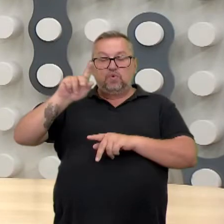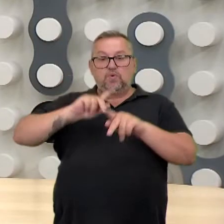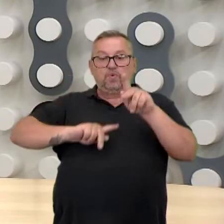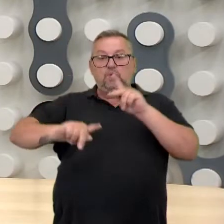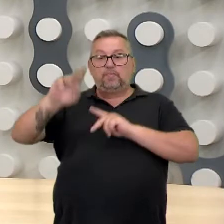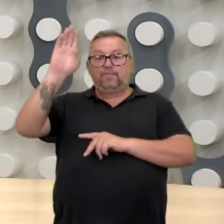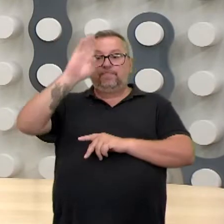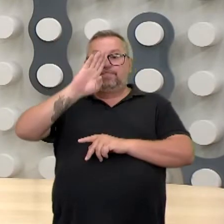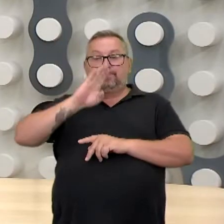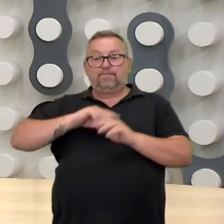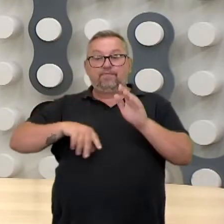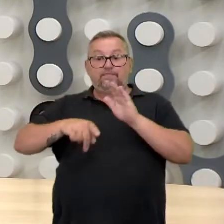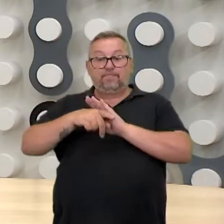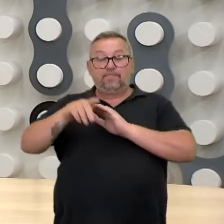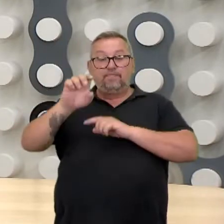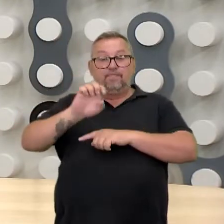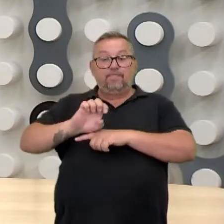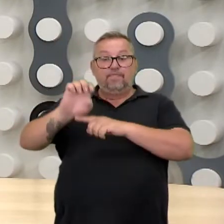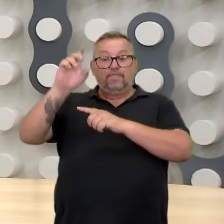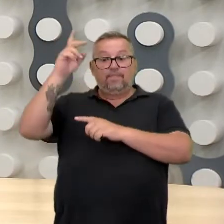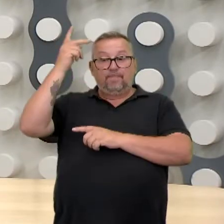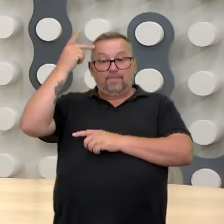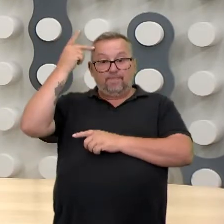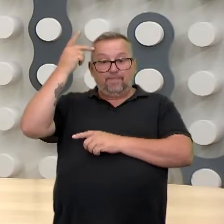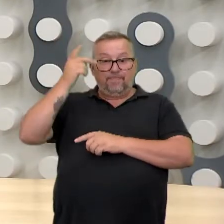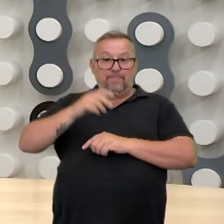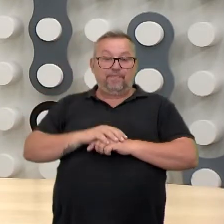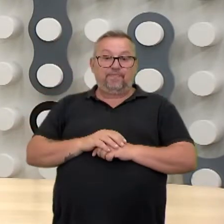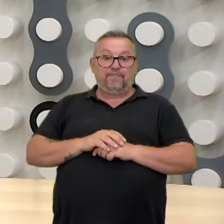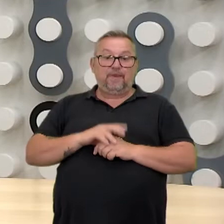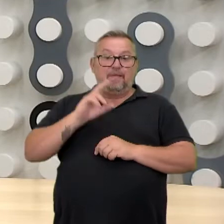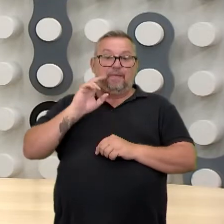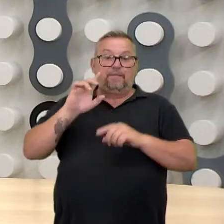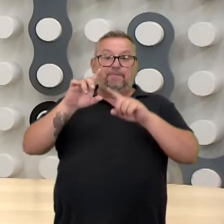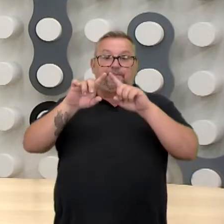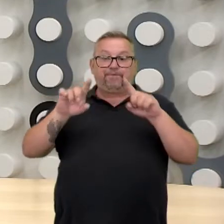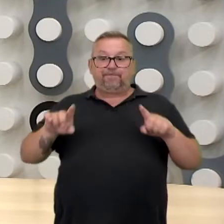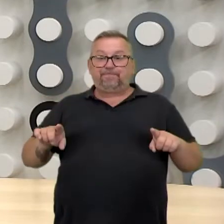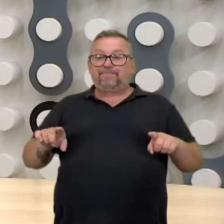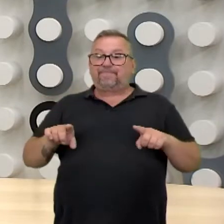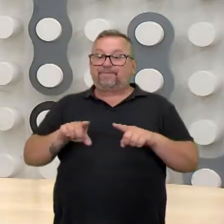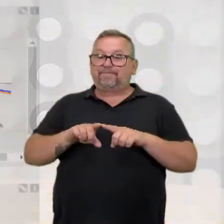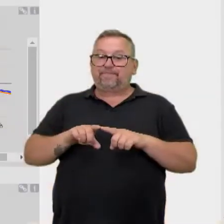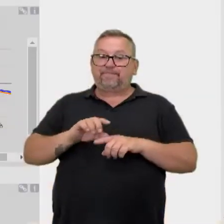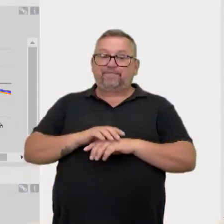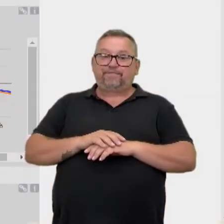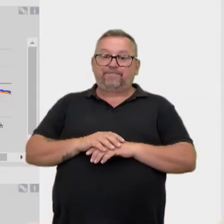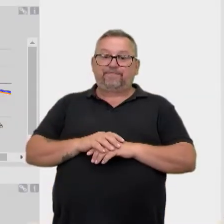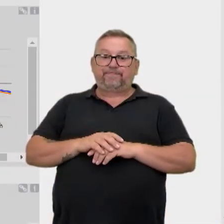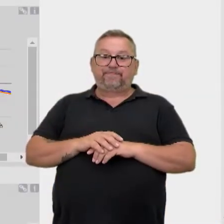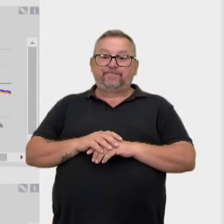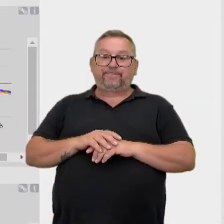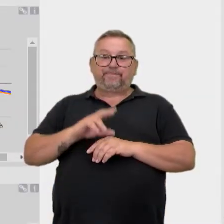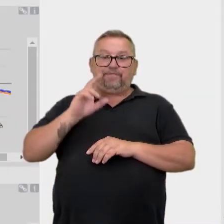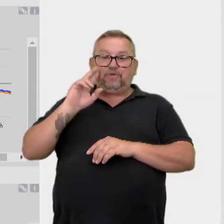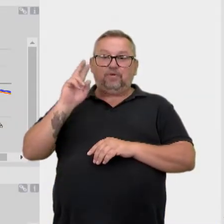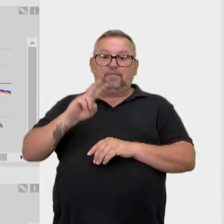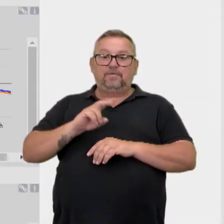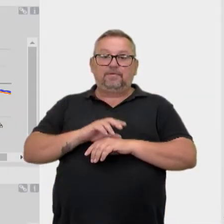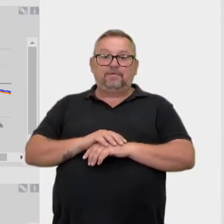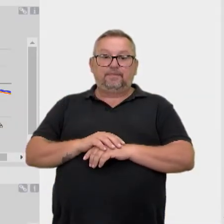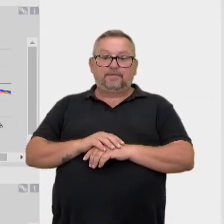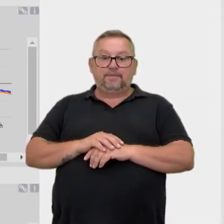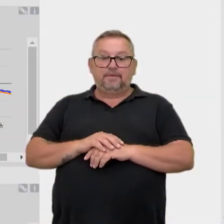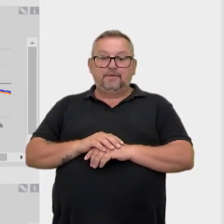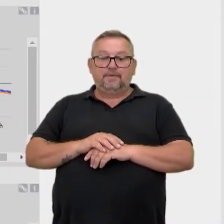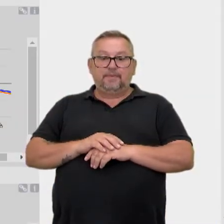em relação ao estado de São Paulo. Vamos lá ver a pirâmide e fazer uma comparação entre Brasil e São Paulo, para vocês terem uma ideia.